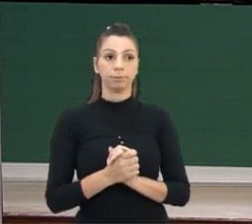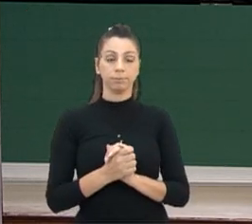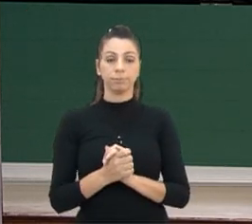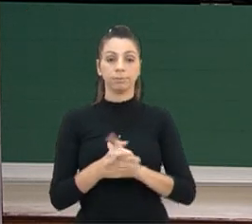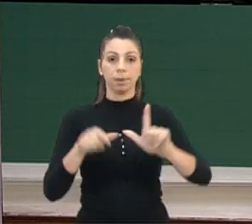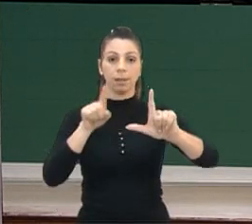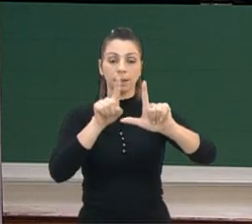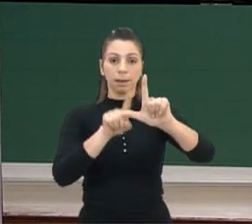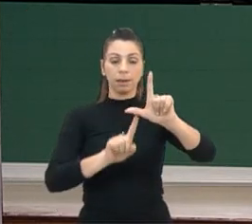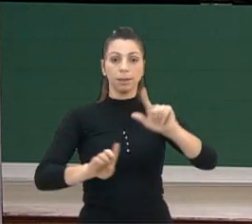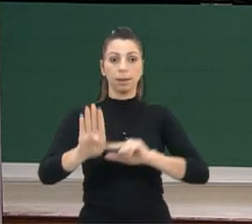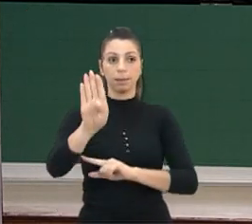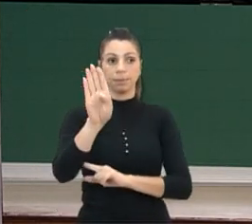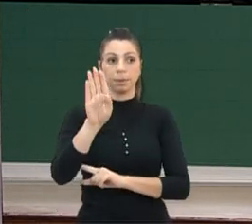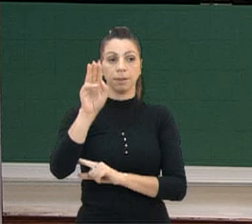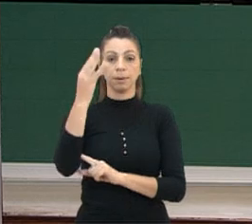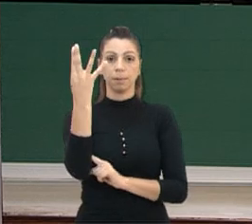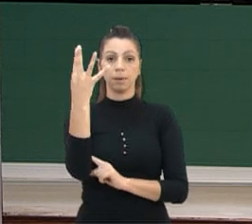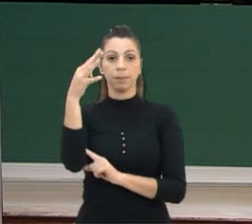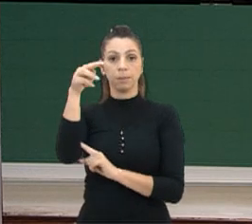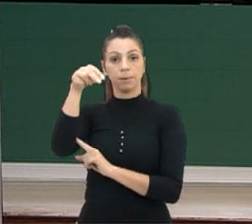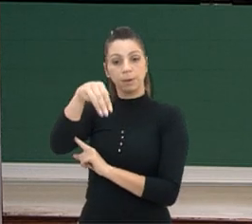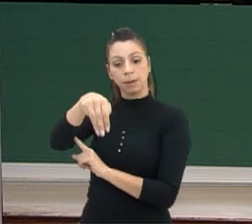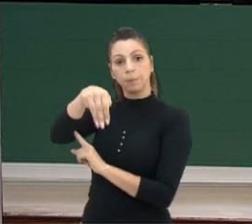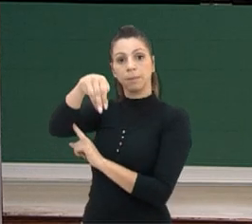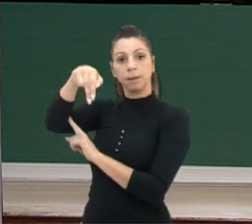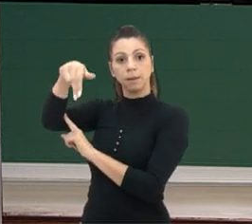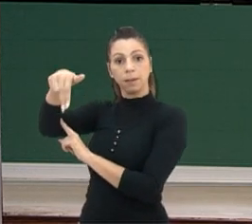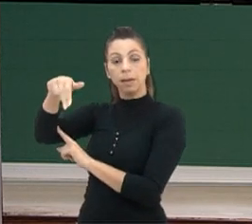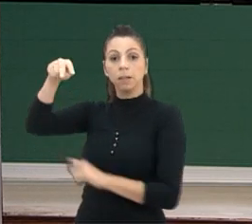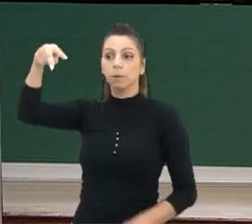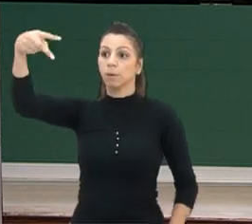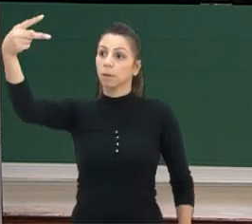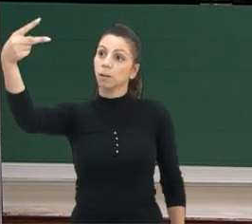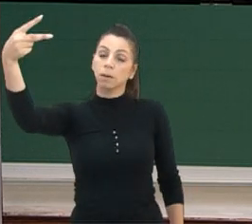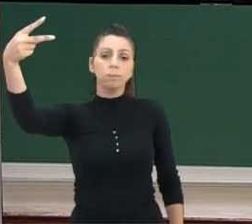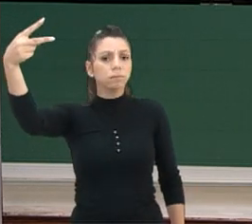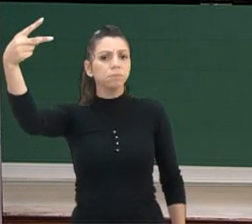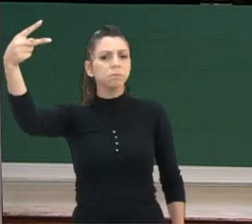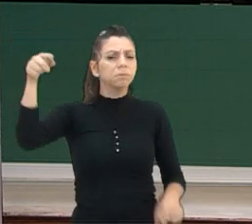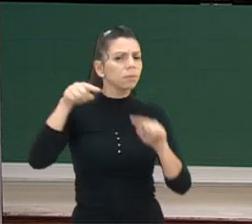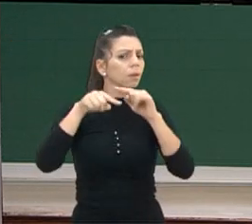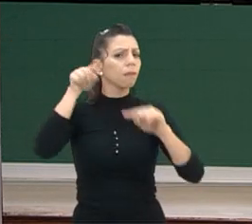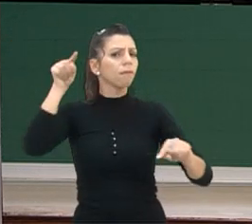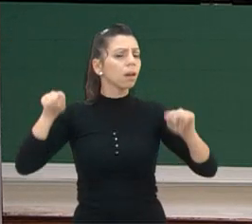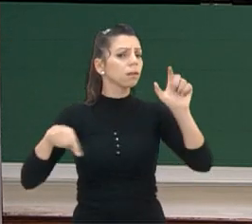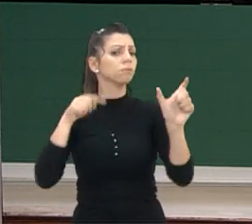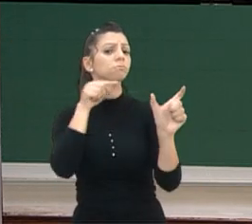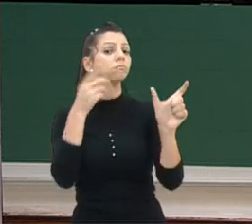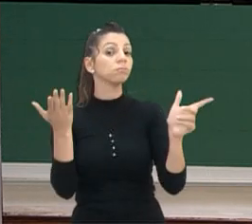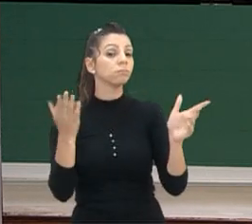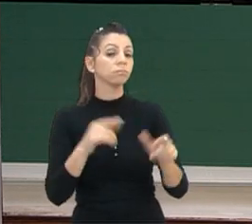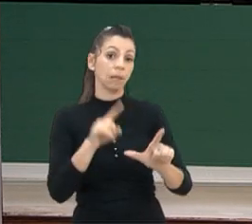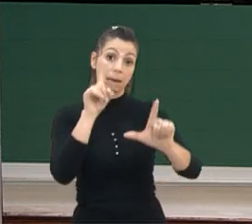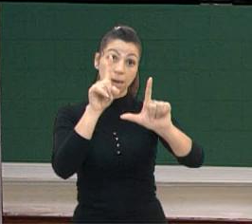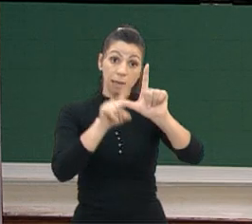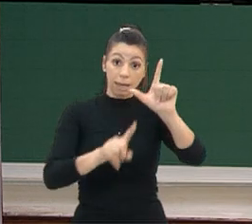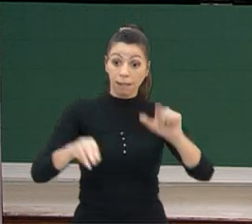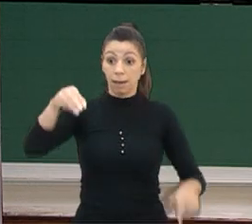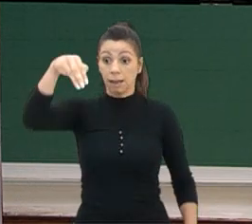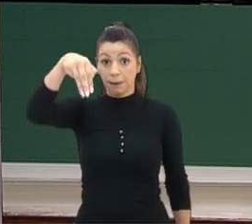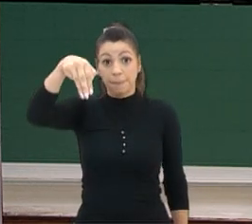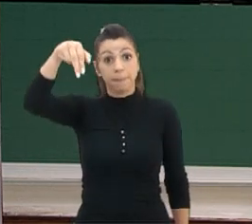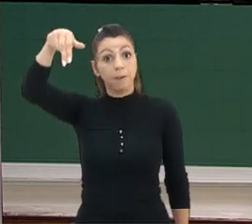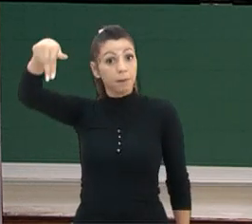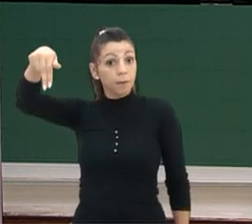tenho 4mn ao quadrado, certo? Quem são as variáveis desse monômio? São as letras, o m